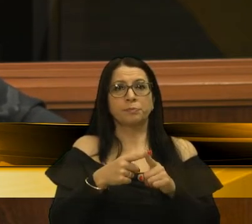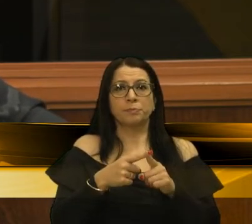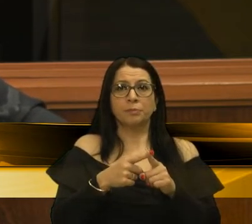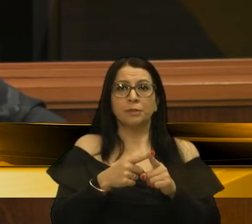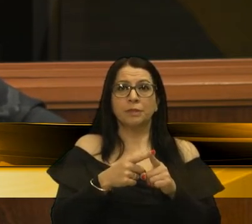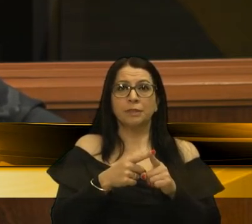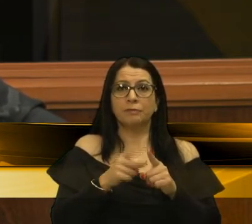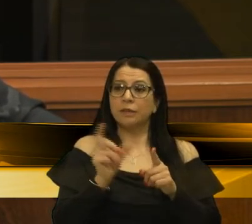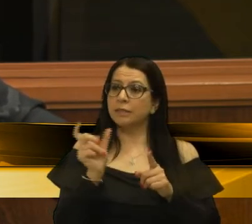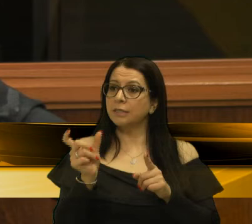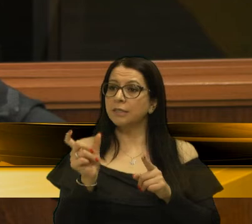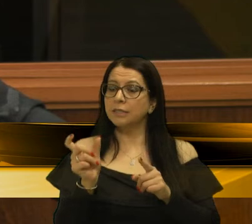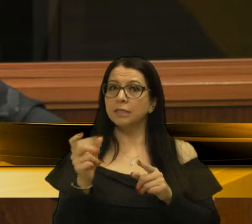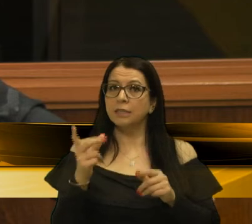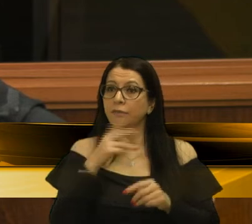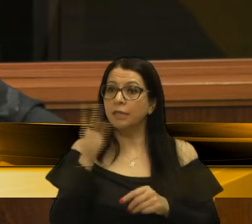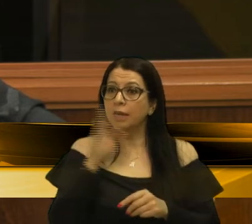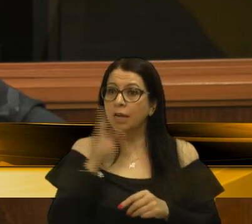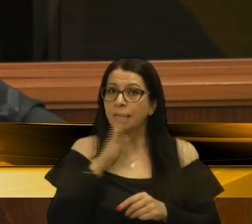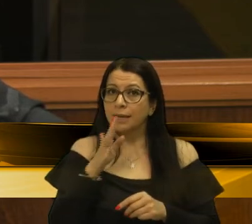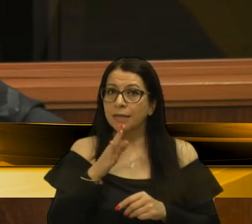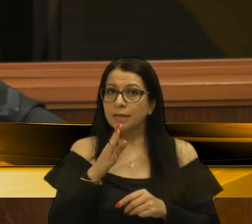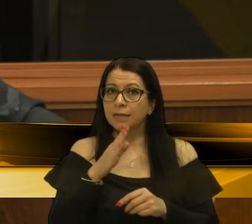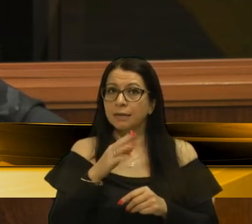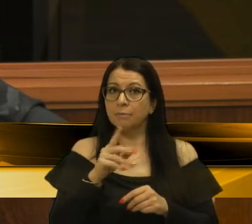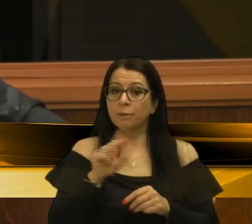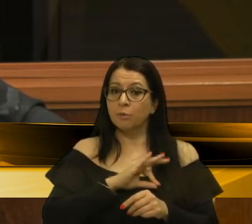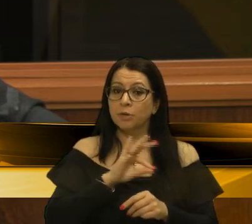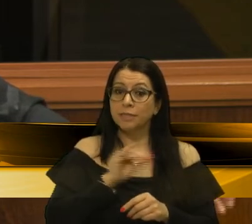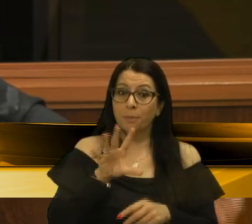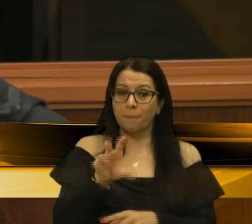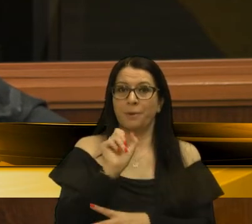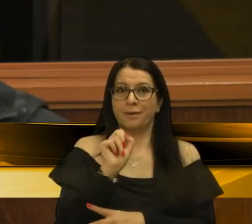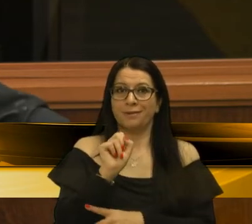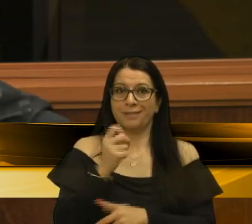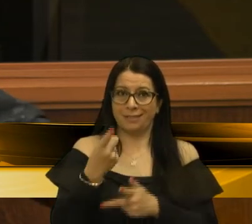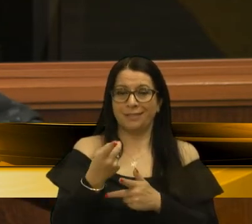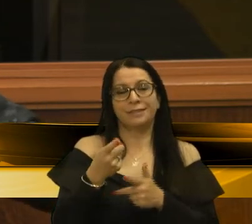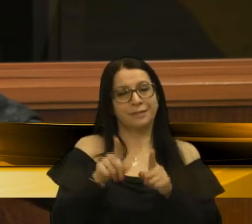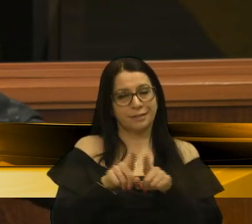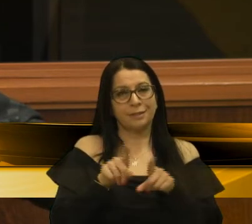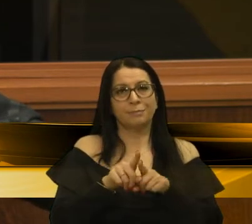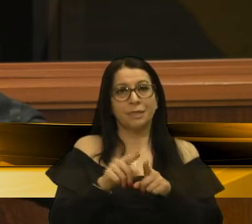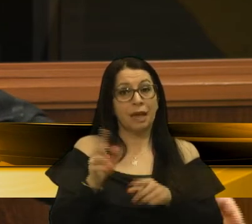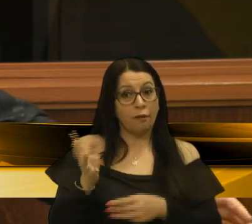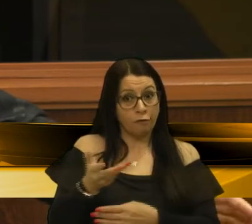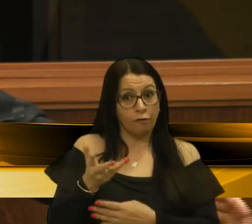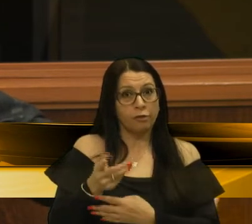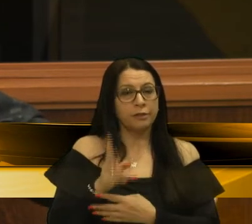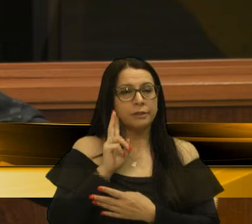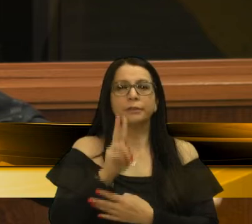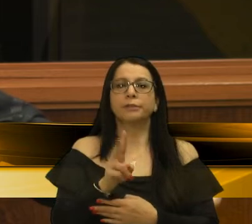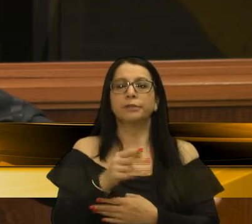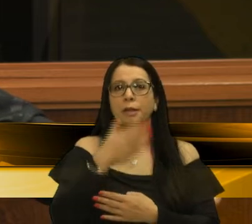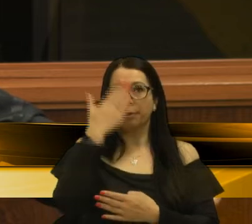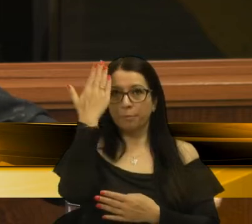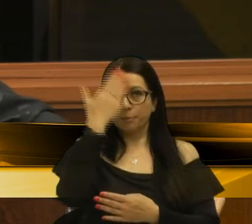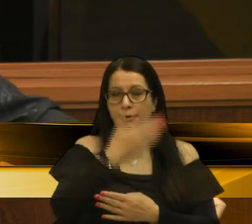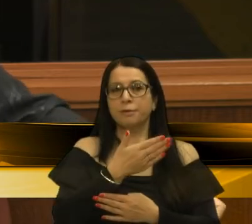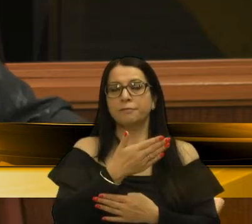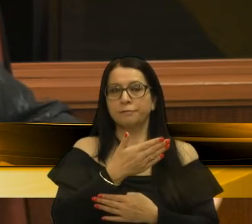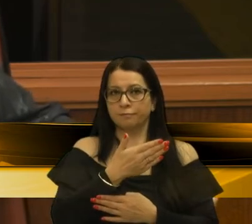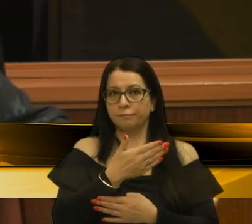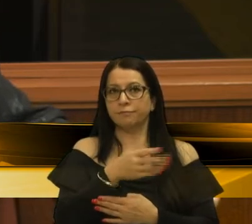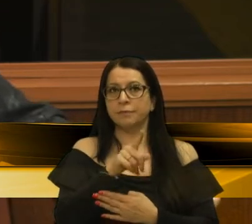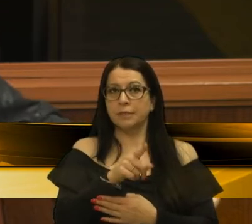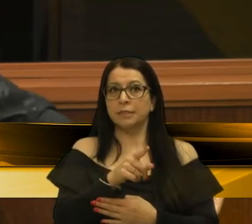sem carteiras, assim, eu vou ter que ir rápido, vou ter que escapar para a polícia não pegar. Gera também essa alta velocidade. Então, está constatado, né, que